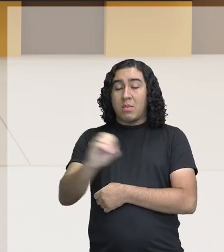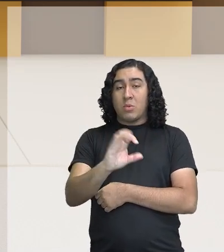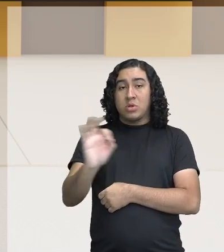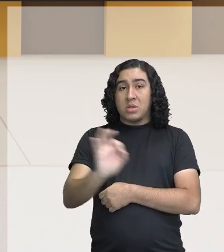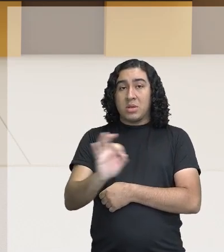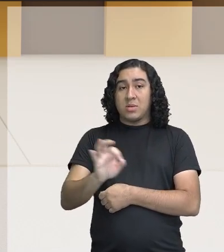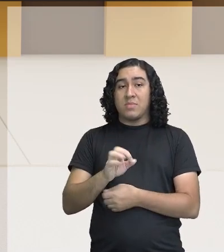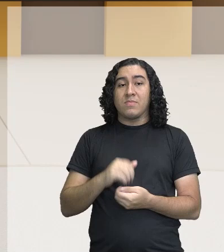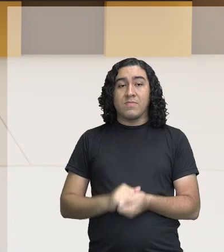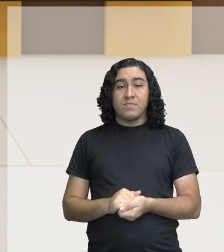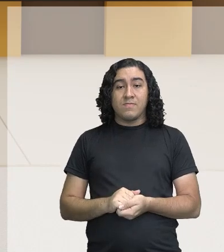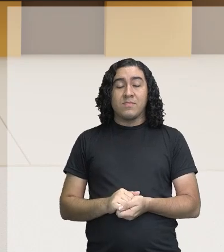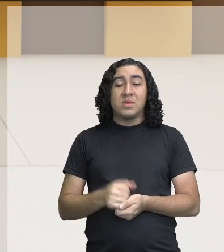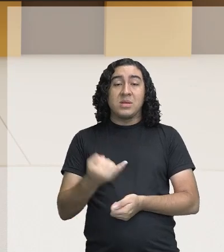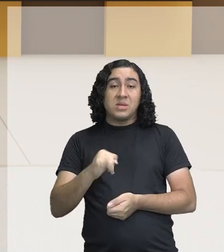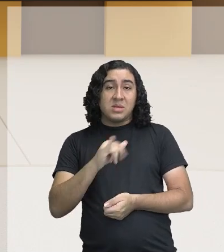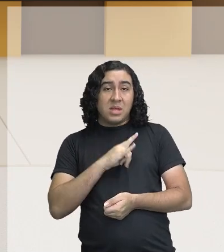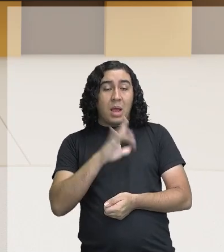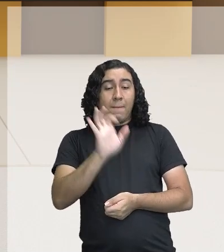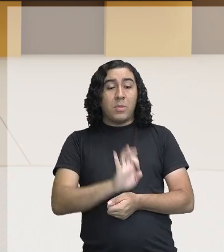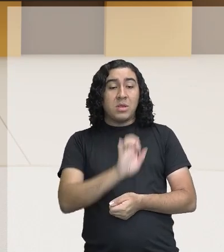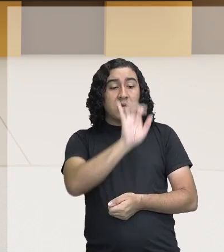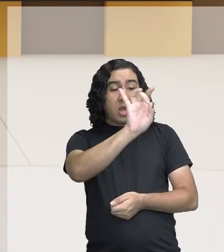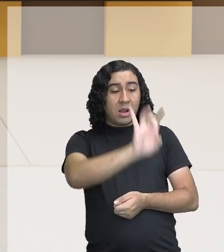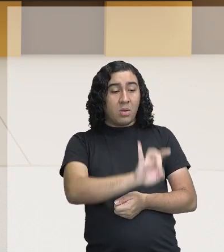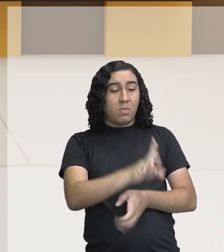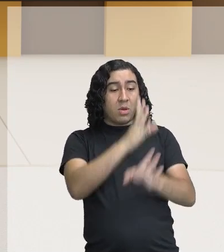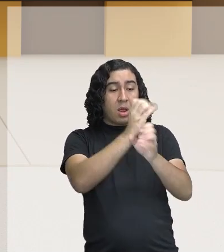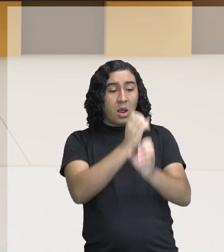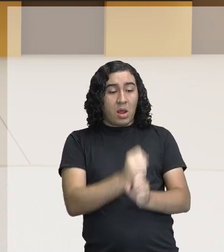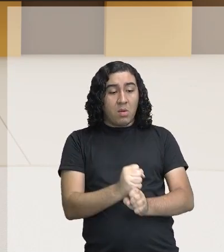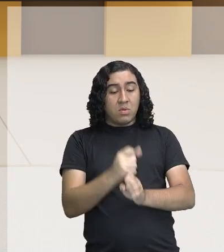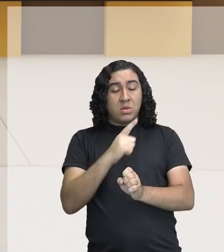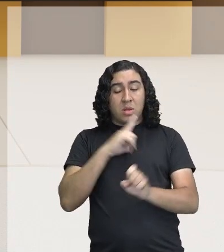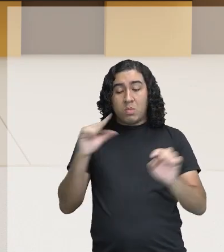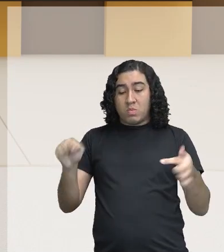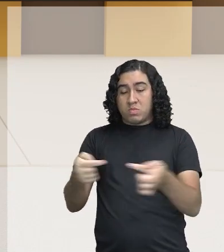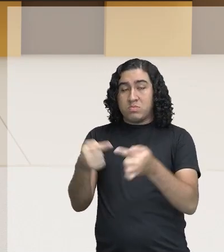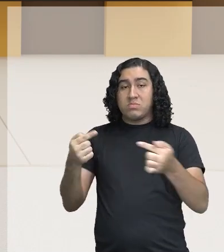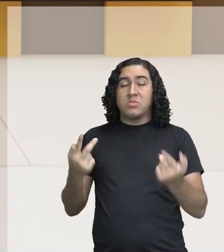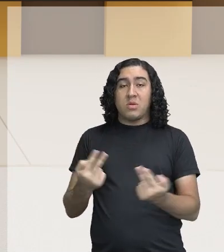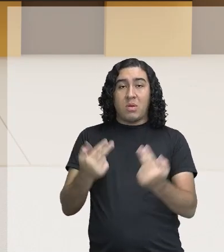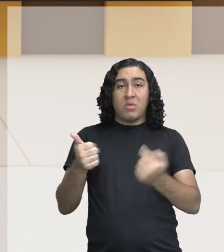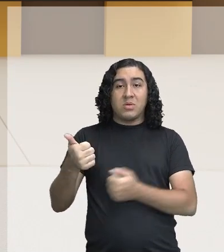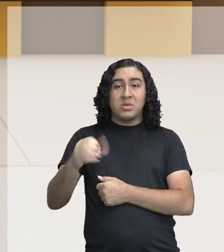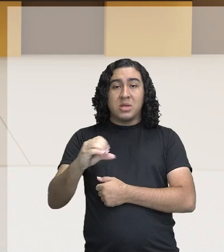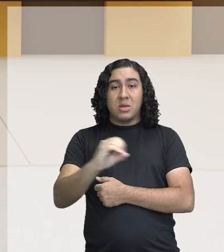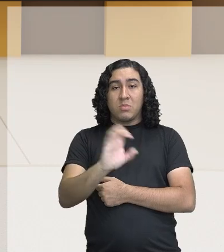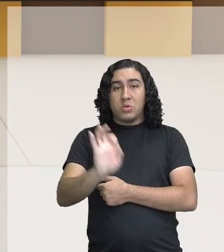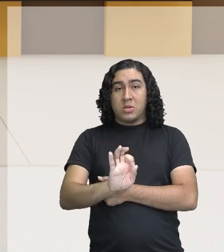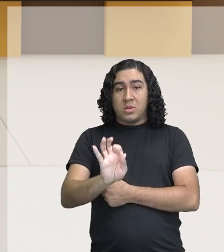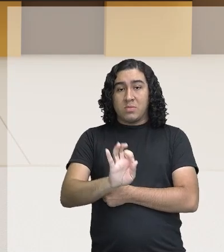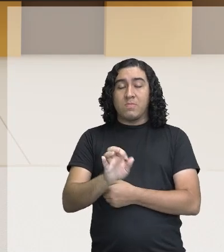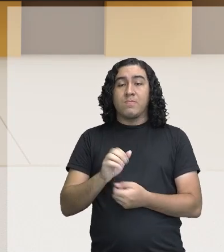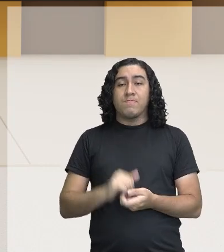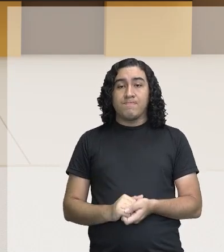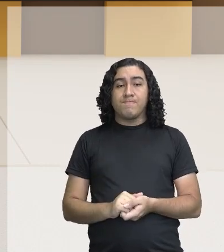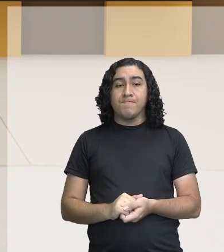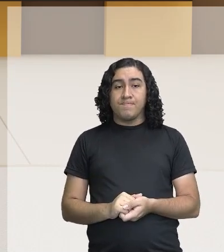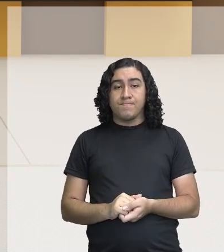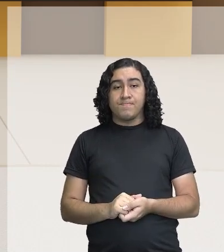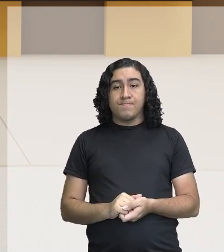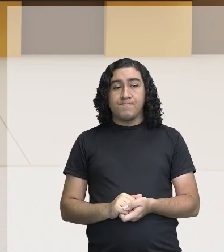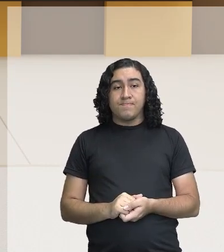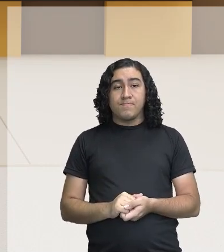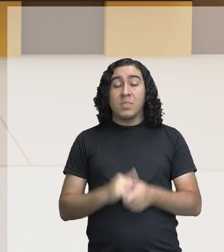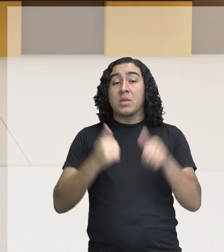a porcentagem de cada estado civil e somar, esse resultado vai ser igual a 100%. Então, vejam só,